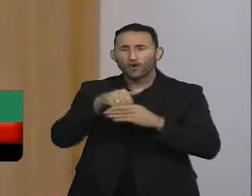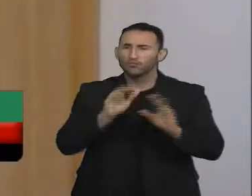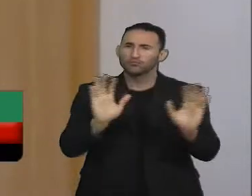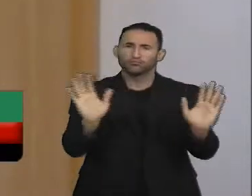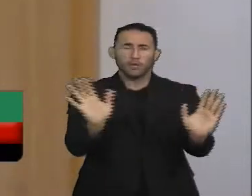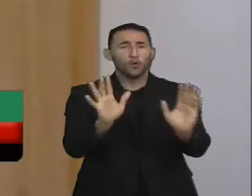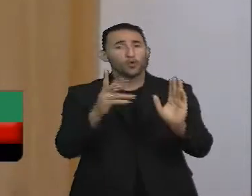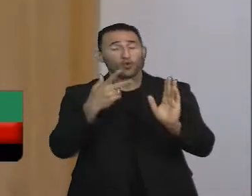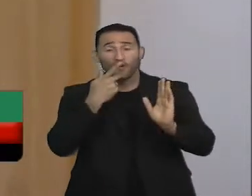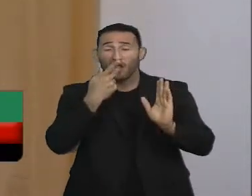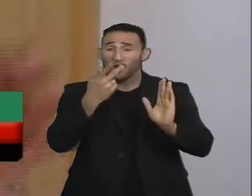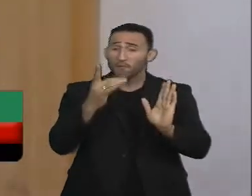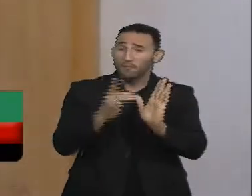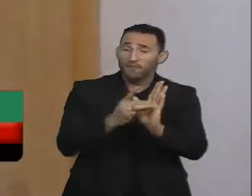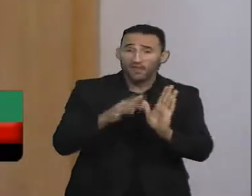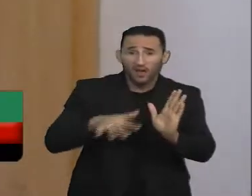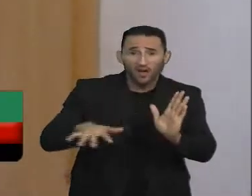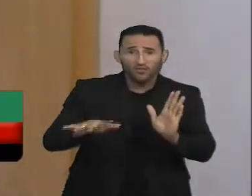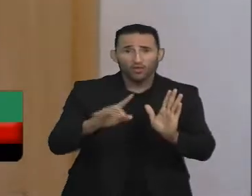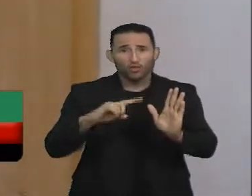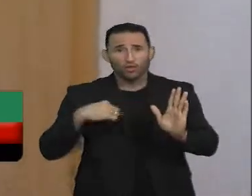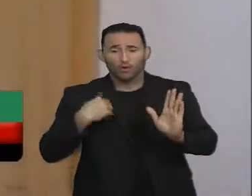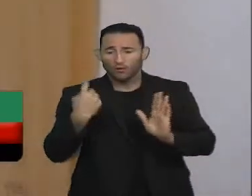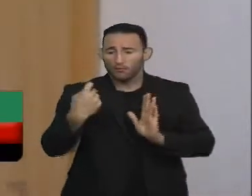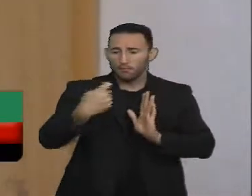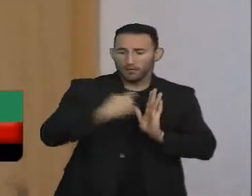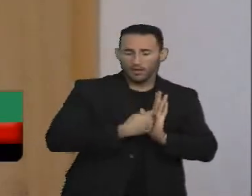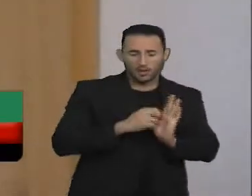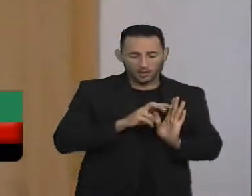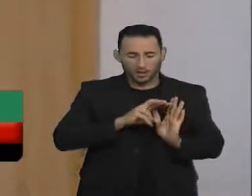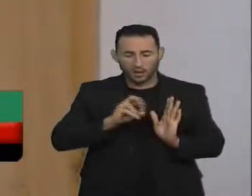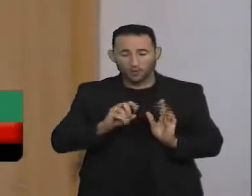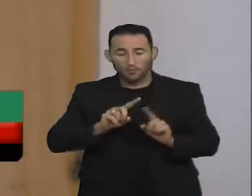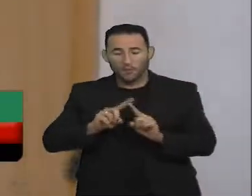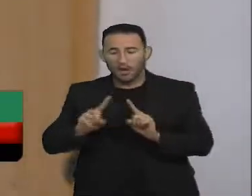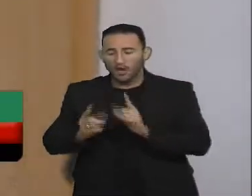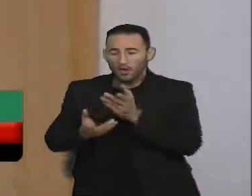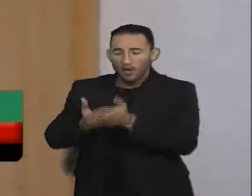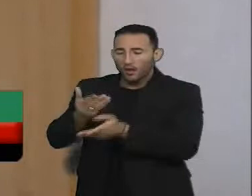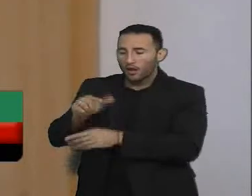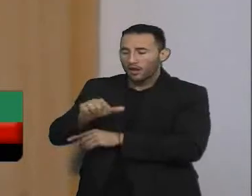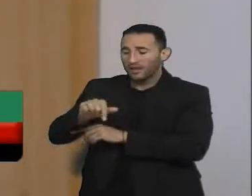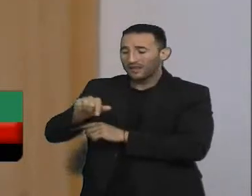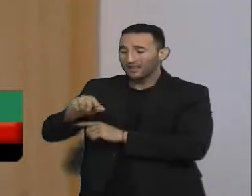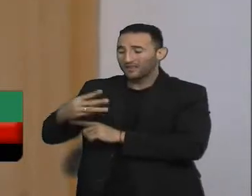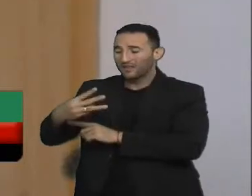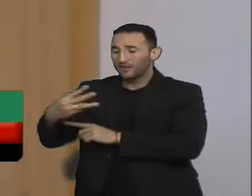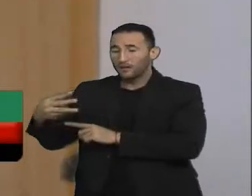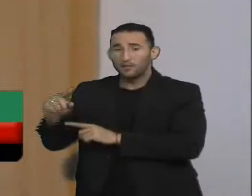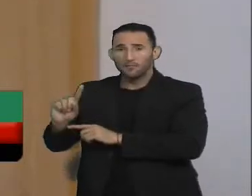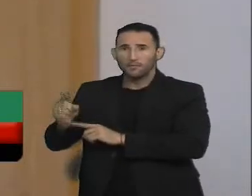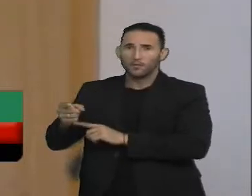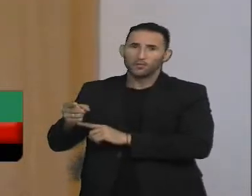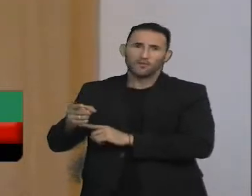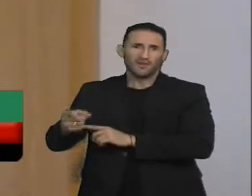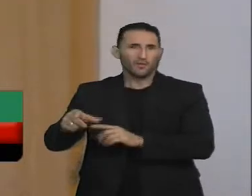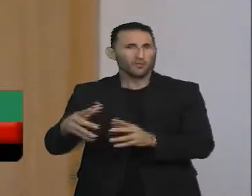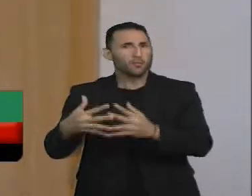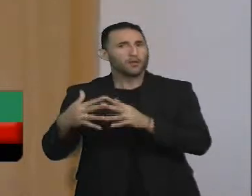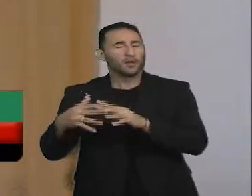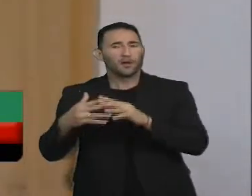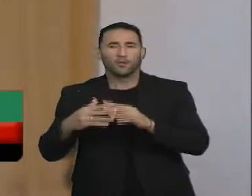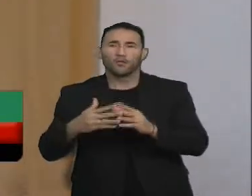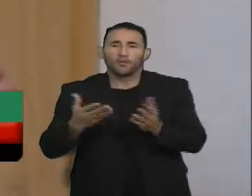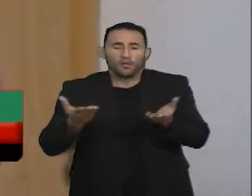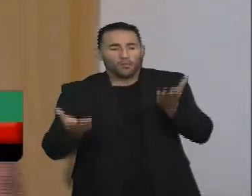a realidade. Recebemos por 500 e tratamos de 783 mil. Então, é muito complicado. Vai